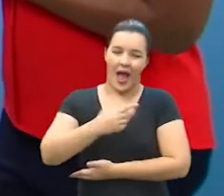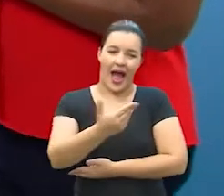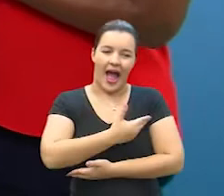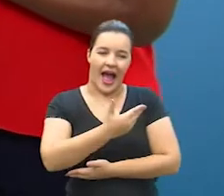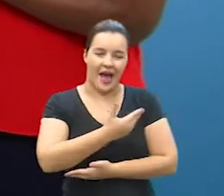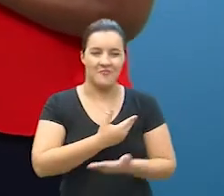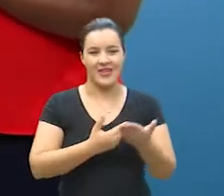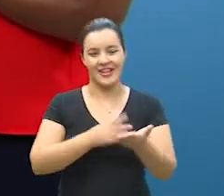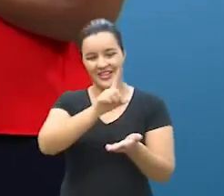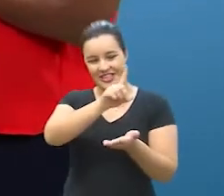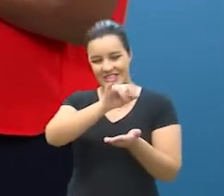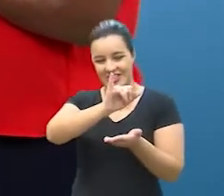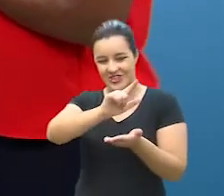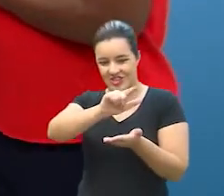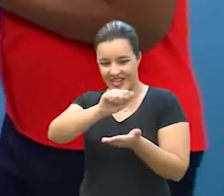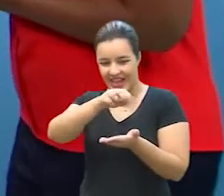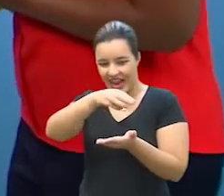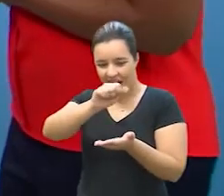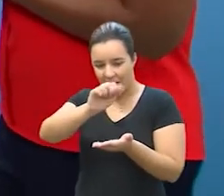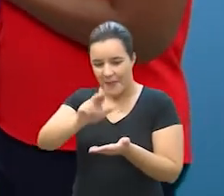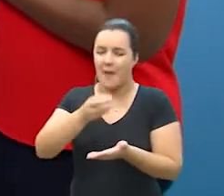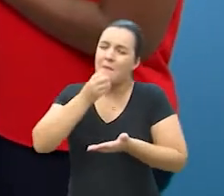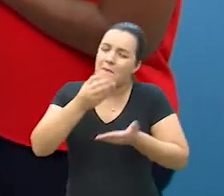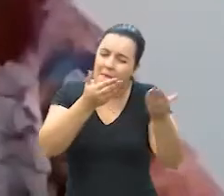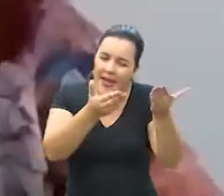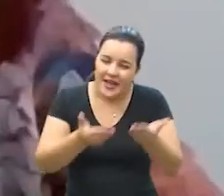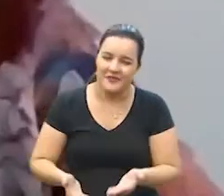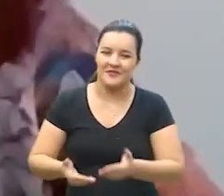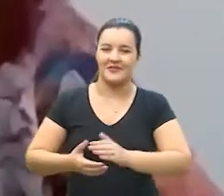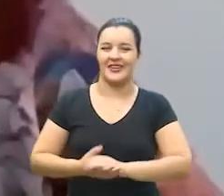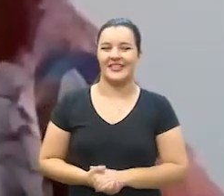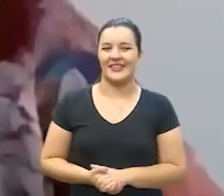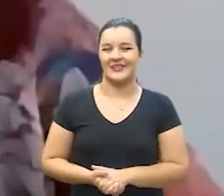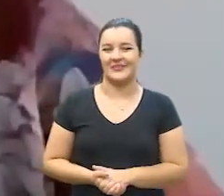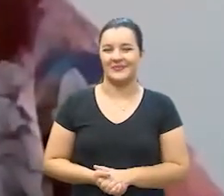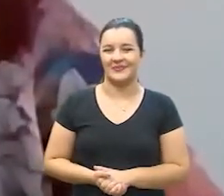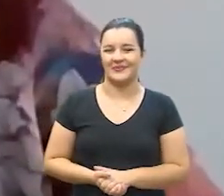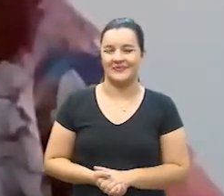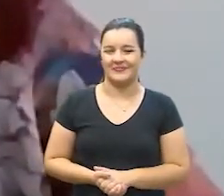parceira Edilamar. Tudo bem, Edilamar? Seja bem-vinda. Tudo bem,